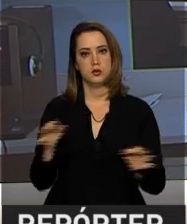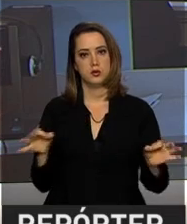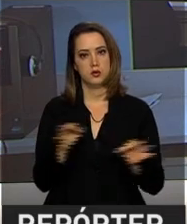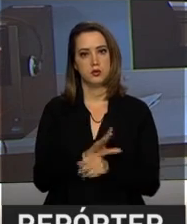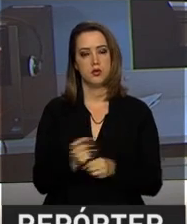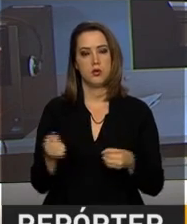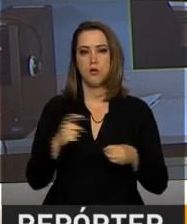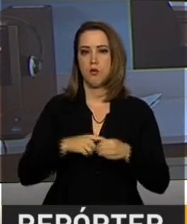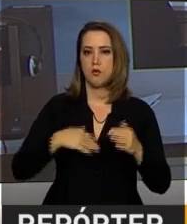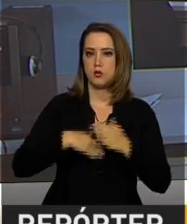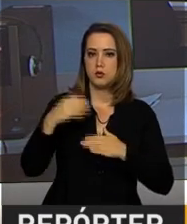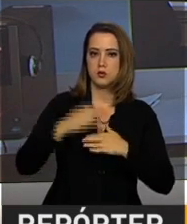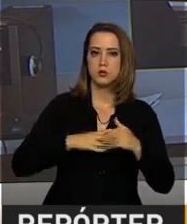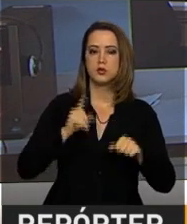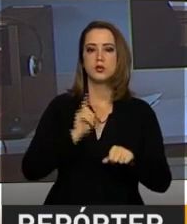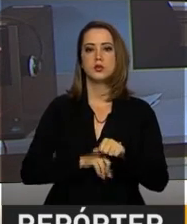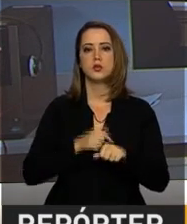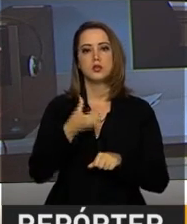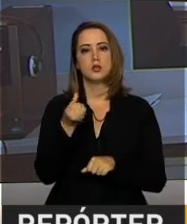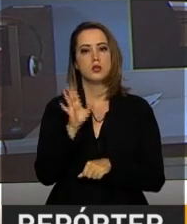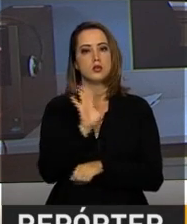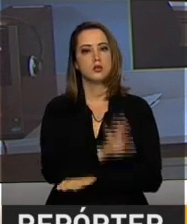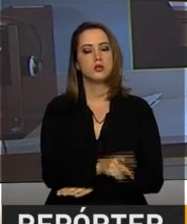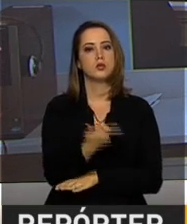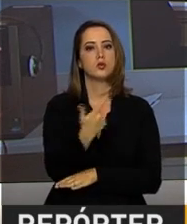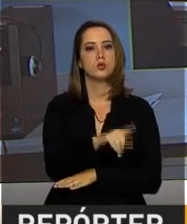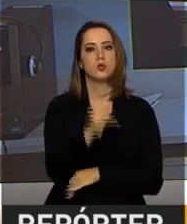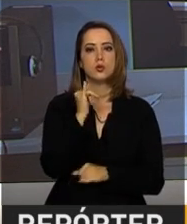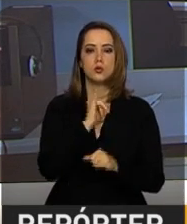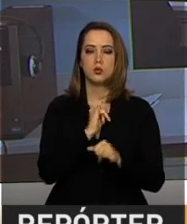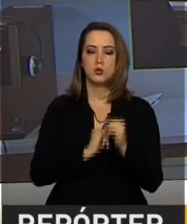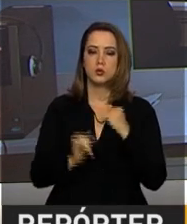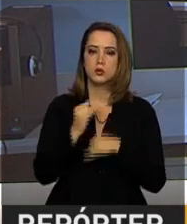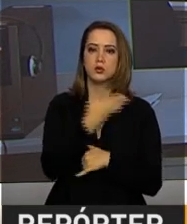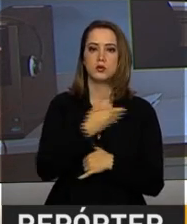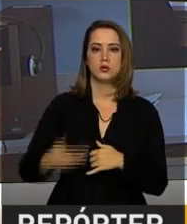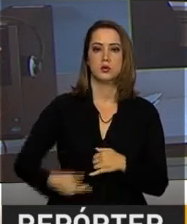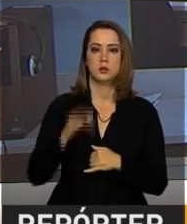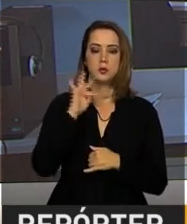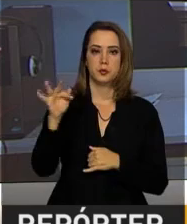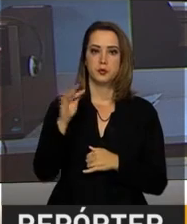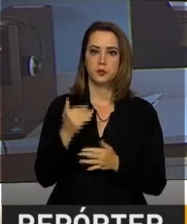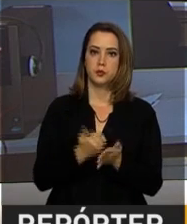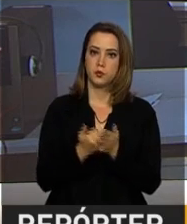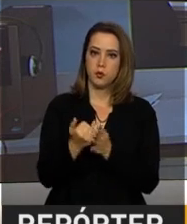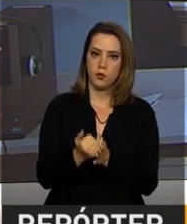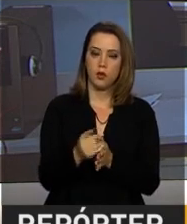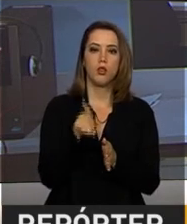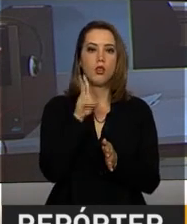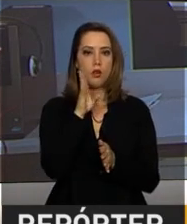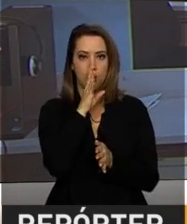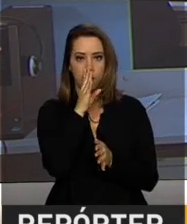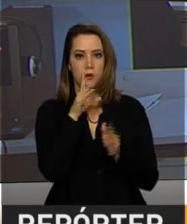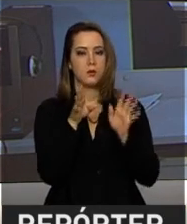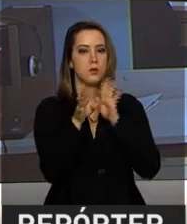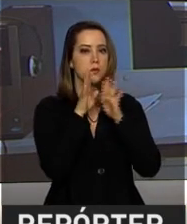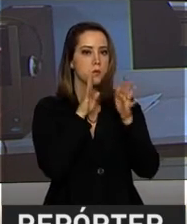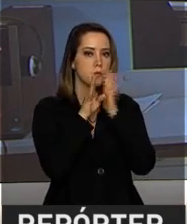aqui, voltamos a qualquer momento ou às 18h com outras informações do governo federal. Acompanhe também as novidades